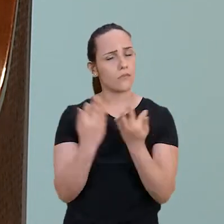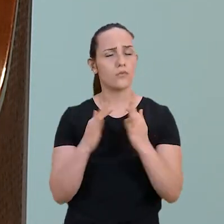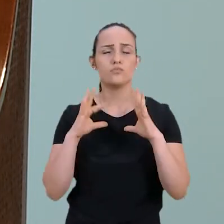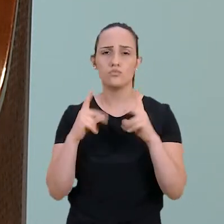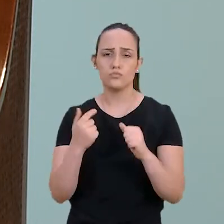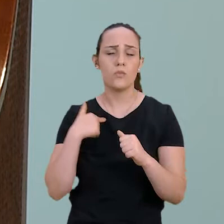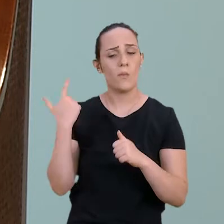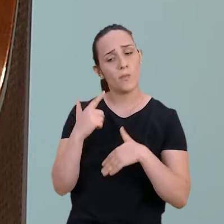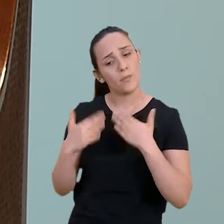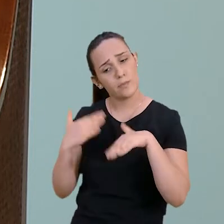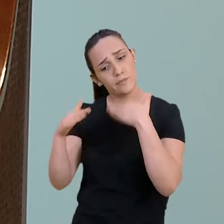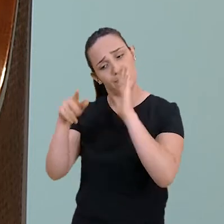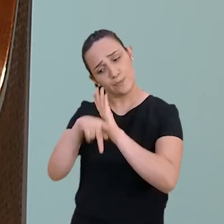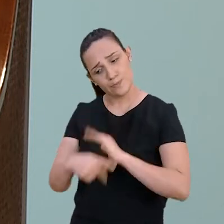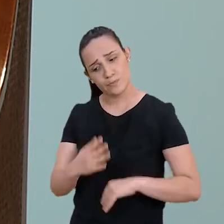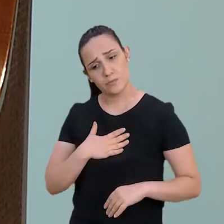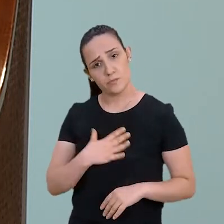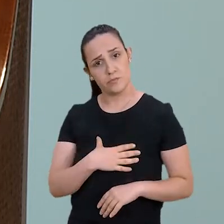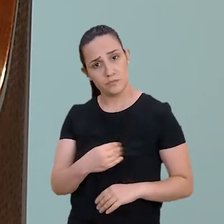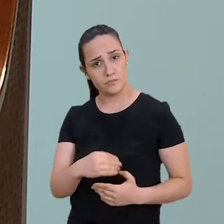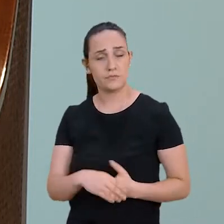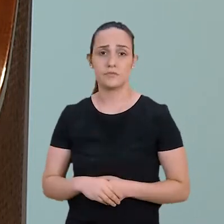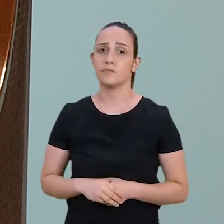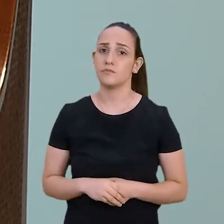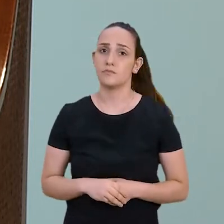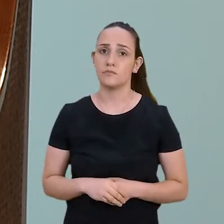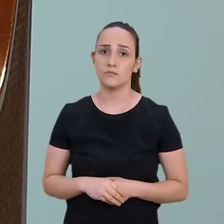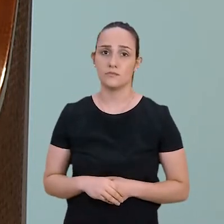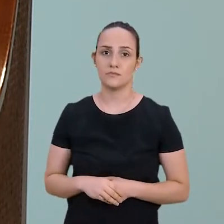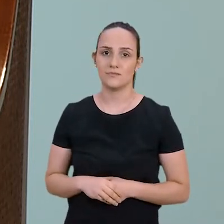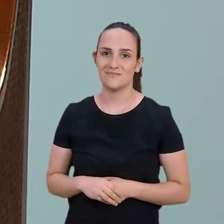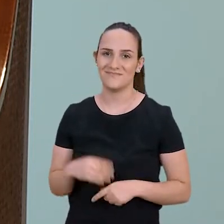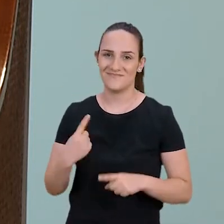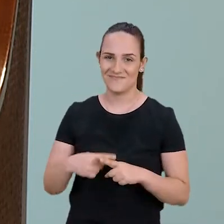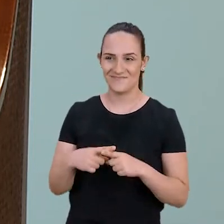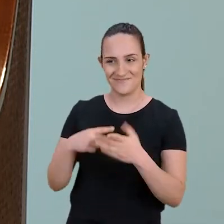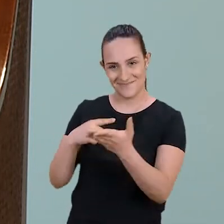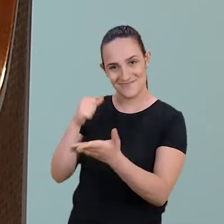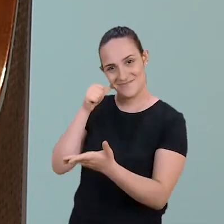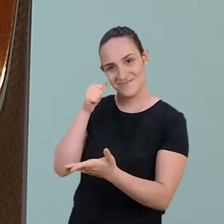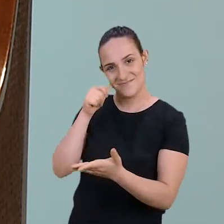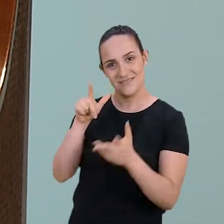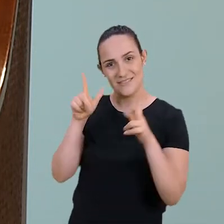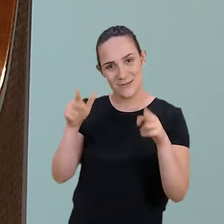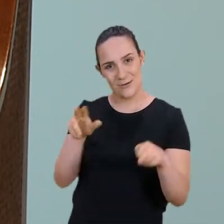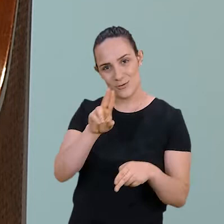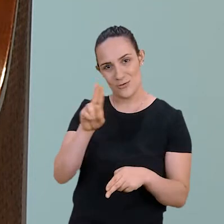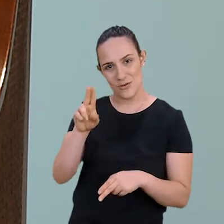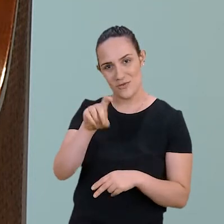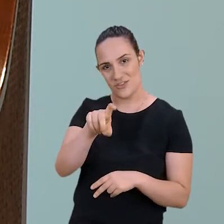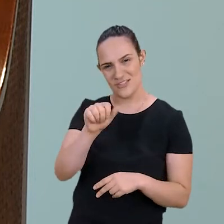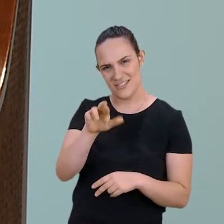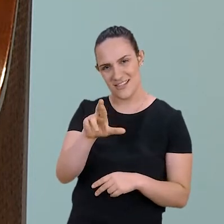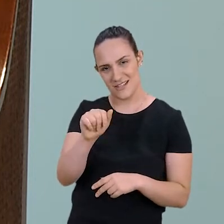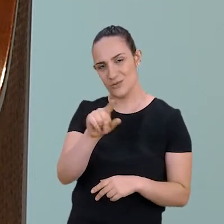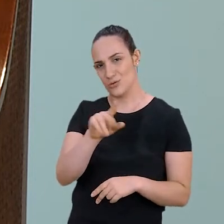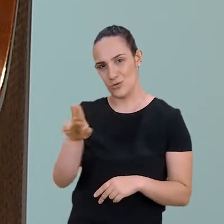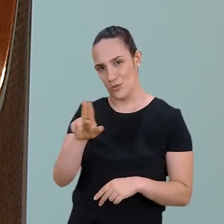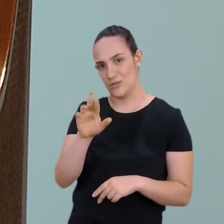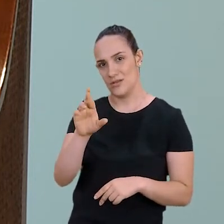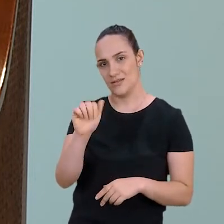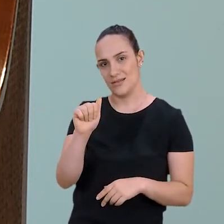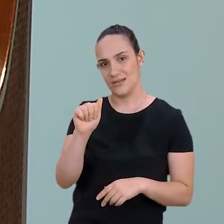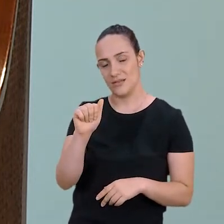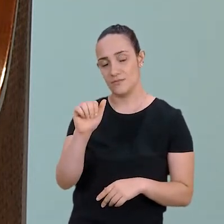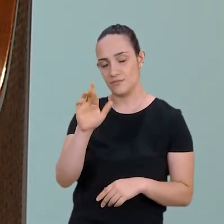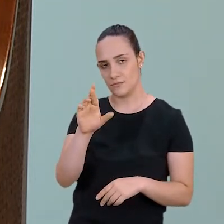consegui para o meu filho. Porque, como a minha xará acabou de colocar, né, as deficiências,